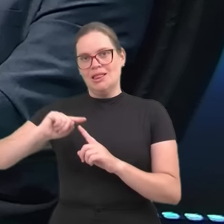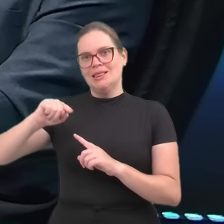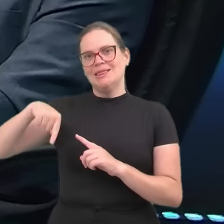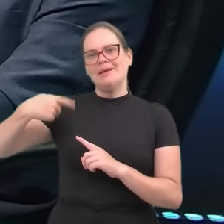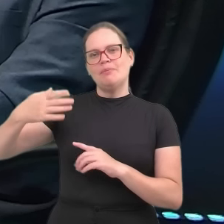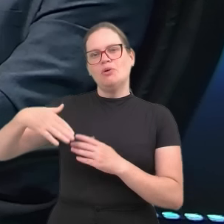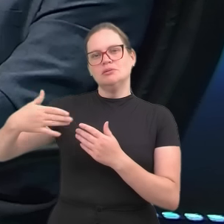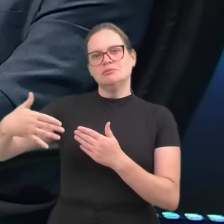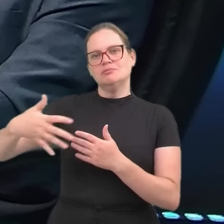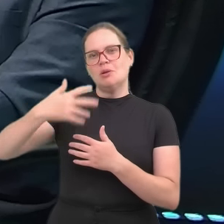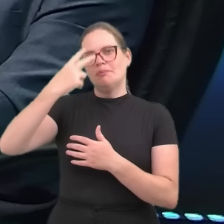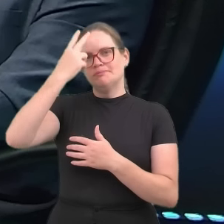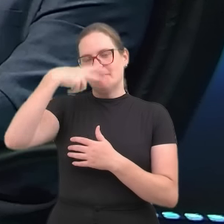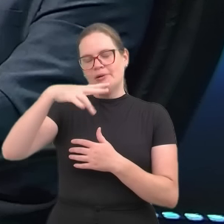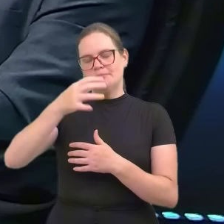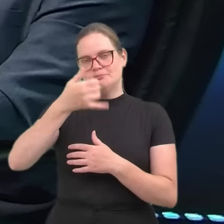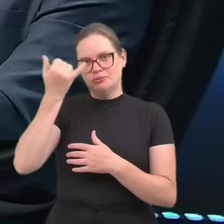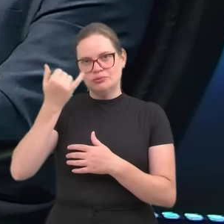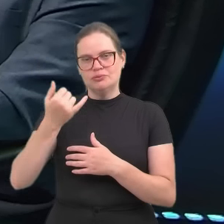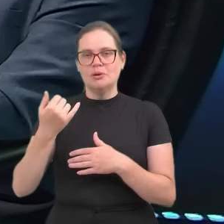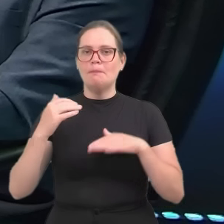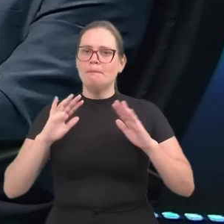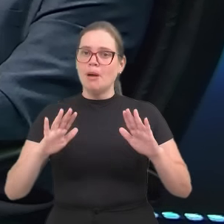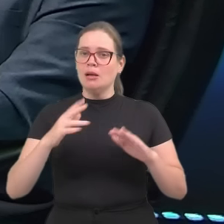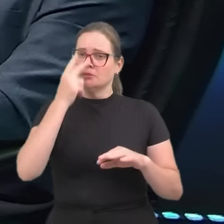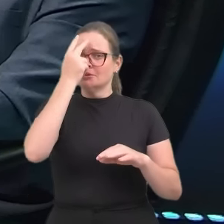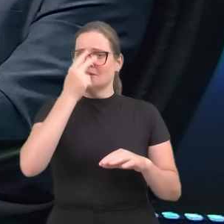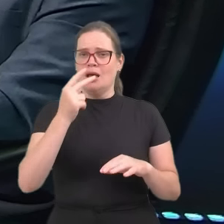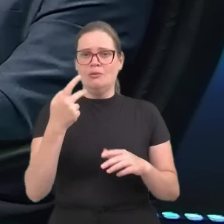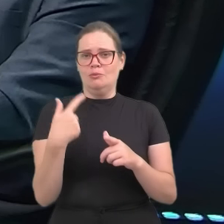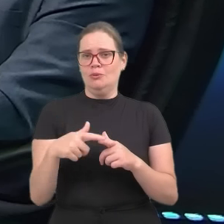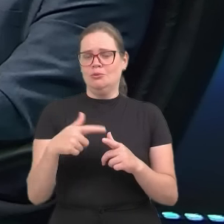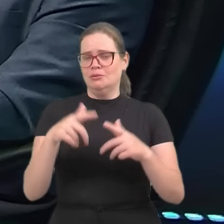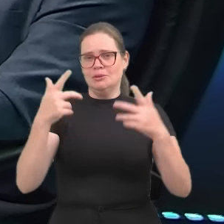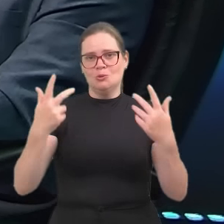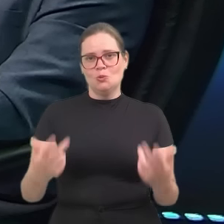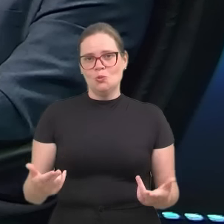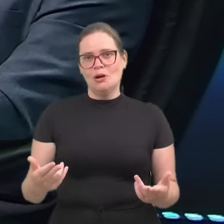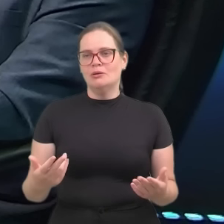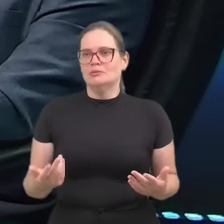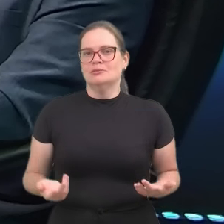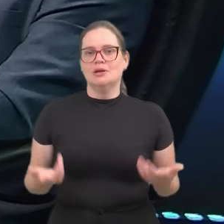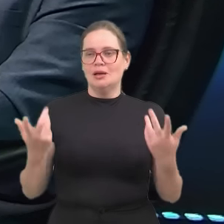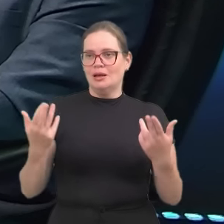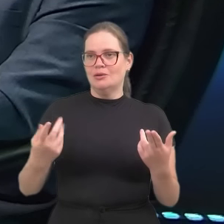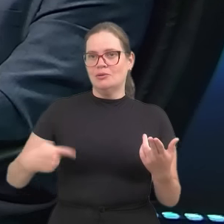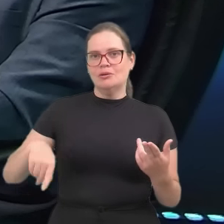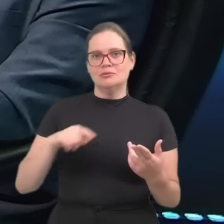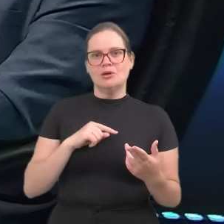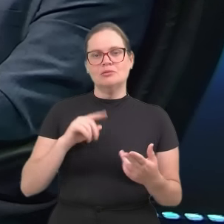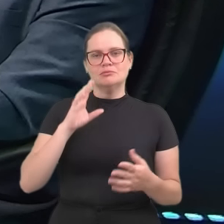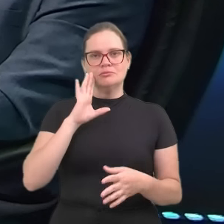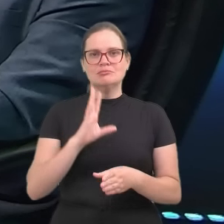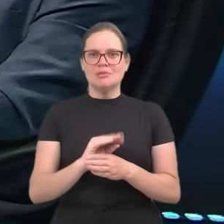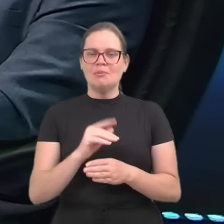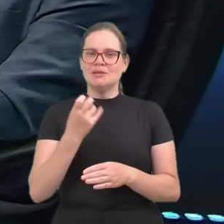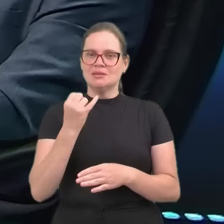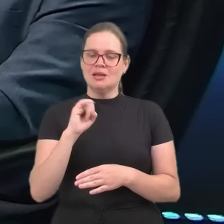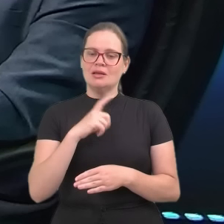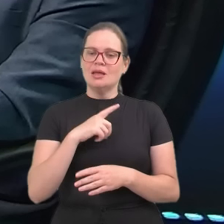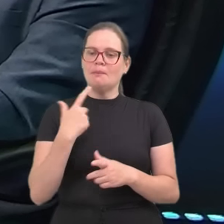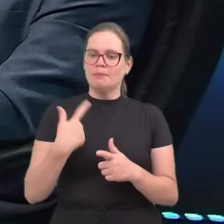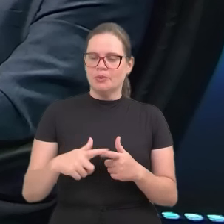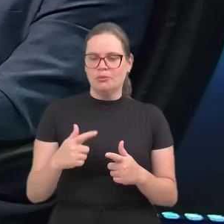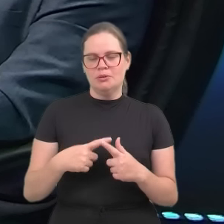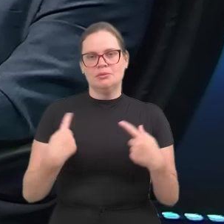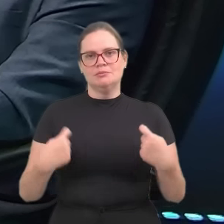outras circunstâncias, mas todos têm o mesmo problema. E é difícil para quem está vivendo qualquer tipo de